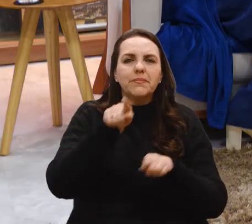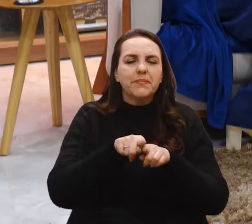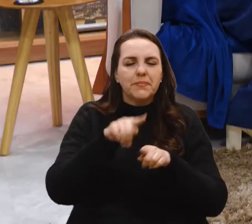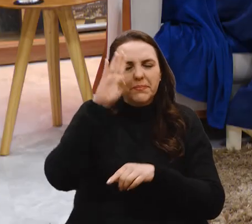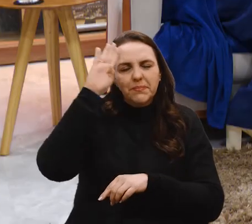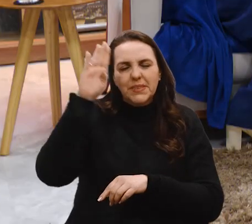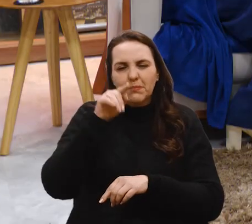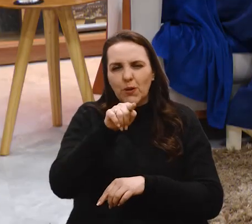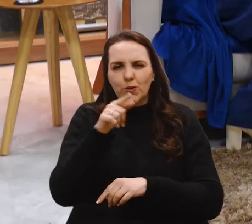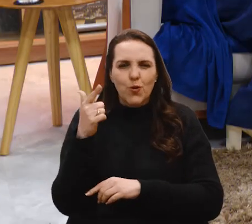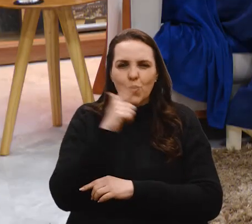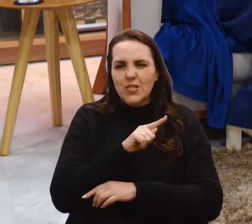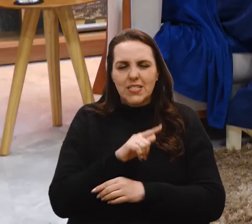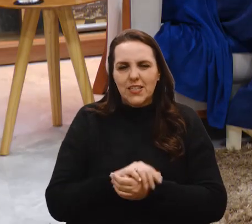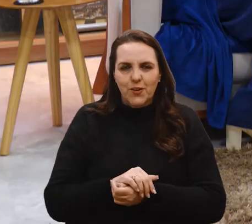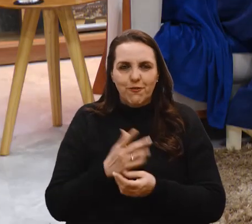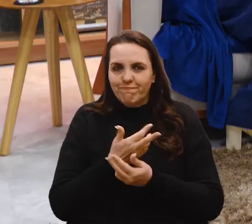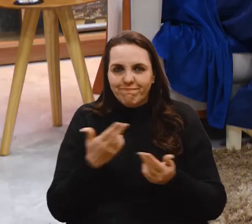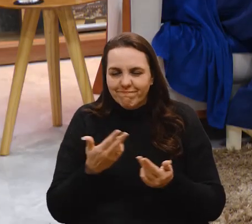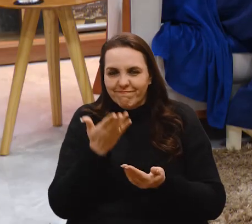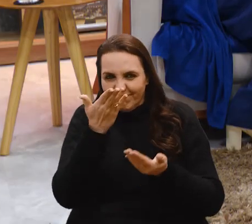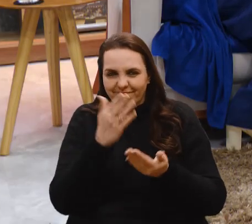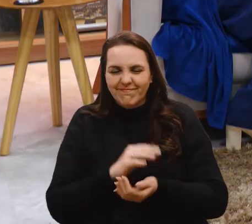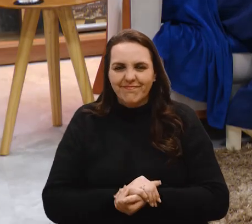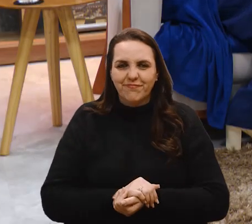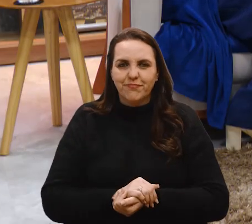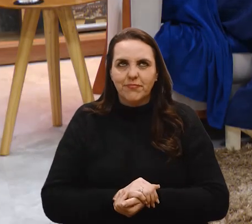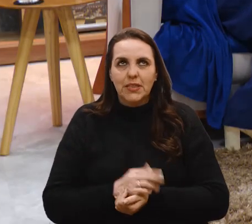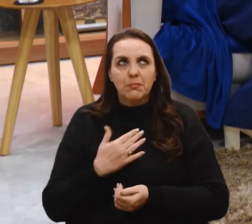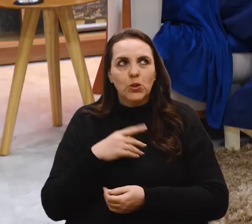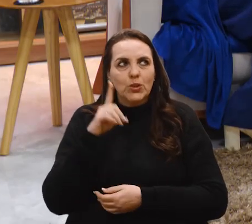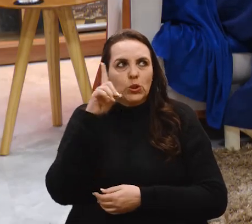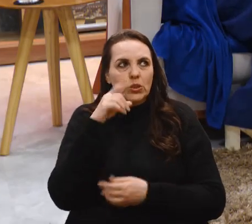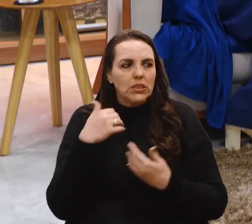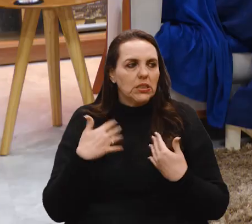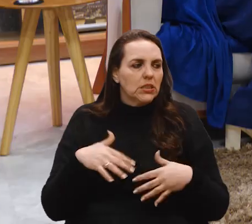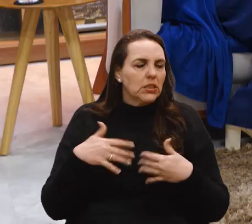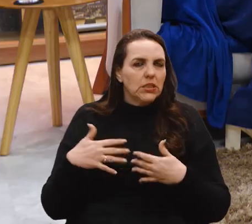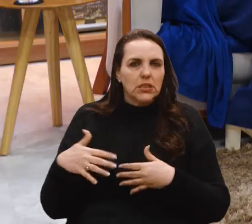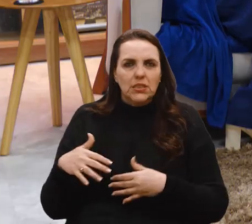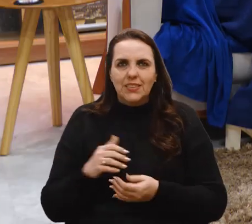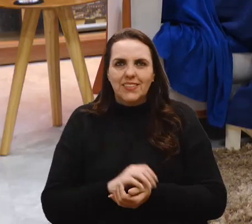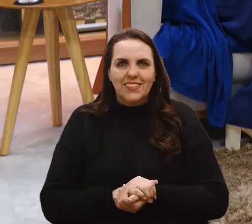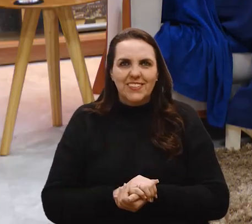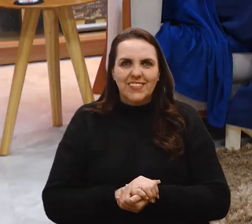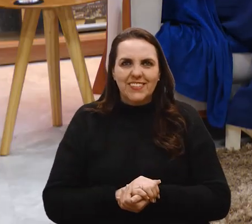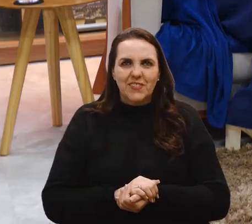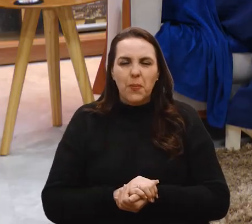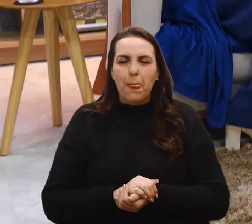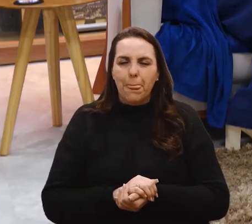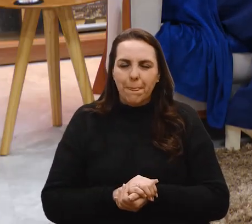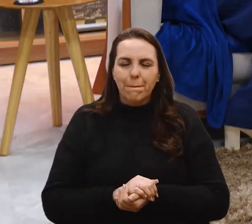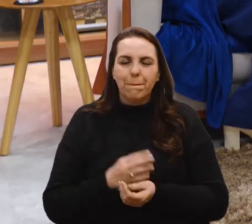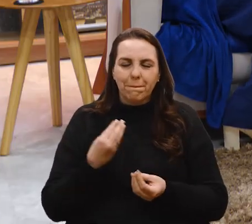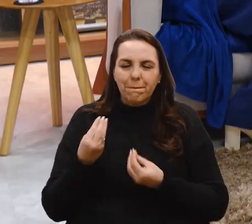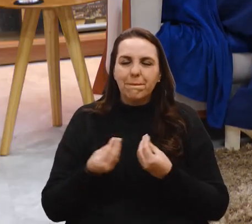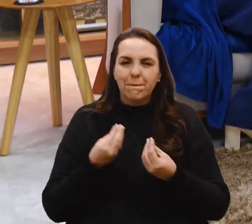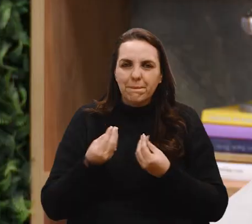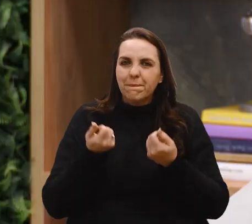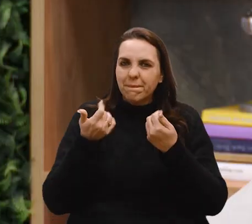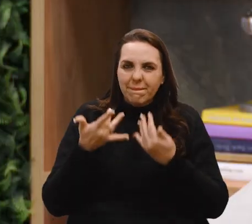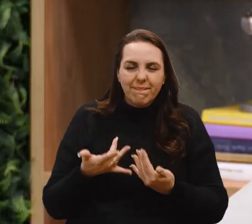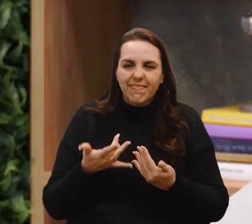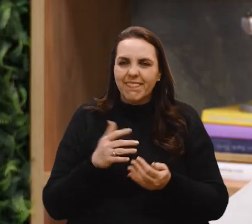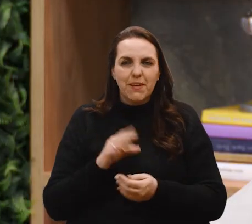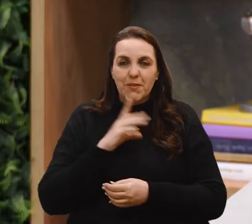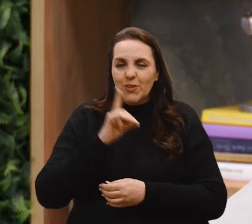que tu atingiu, conquistas, enfim. Meu Deus. Quer que eu Eu quero que tu resuma aquele conclusão lá.